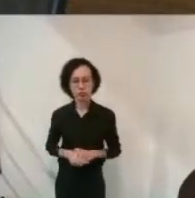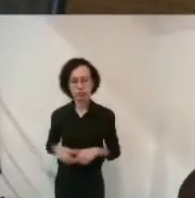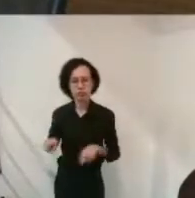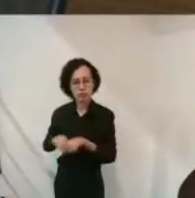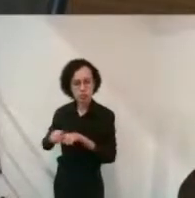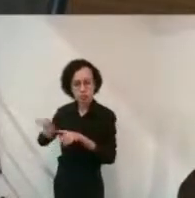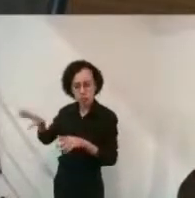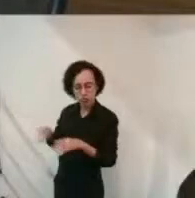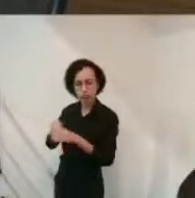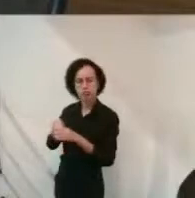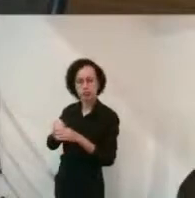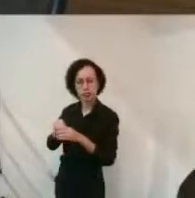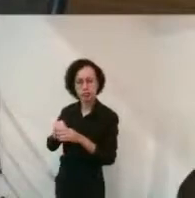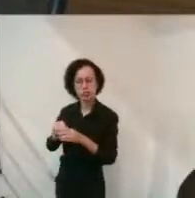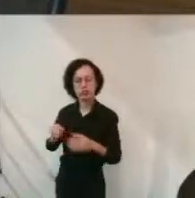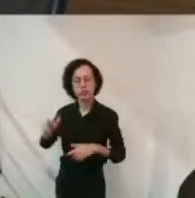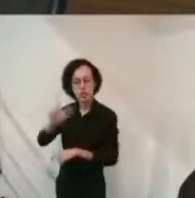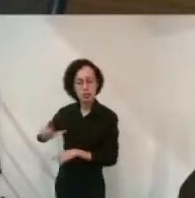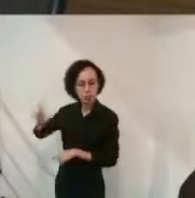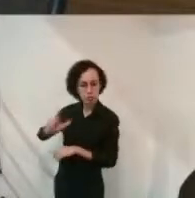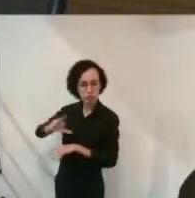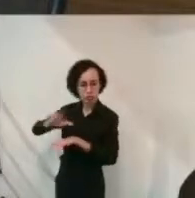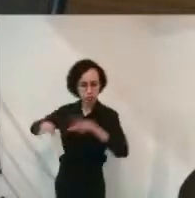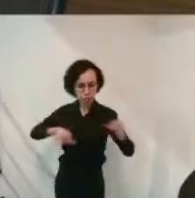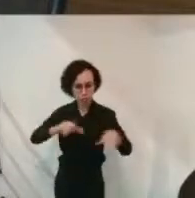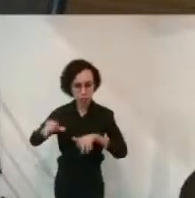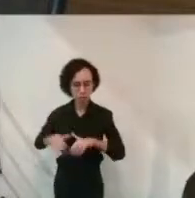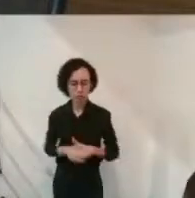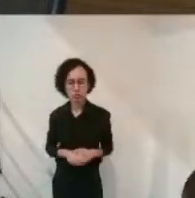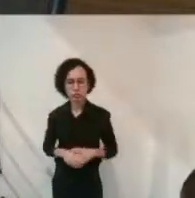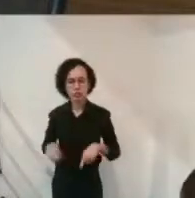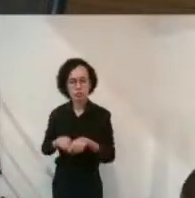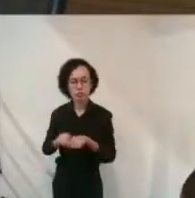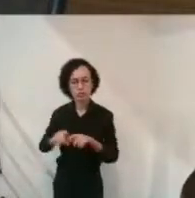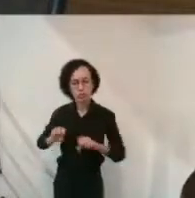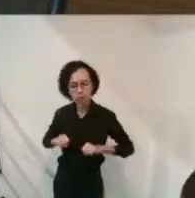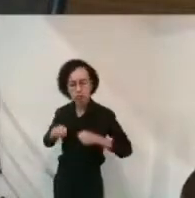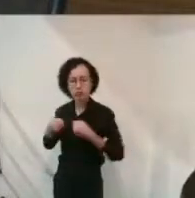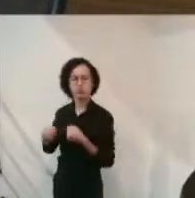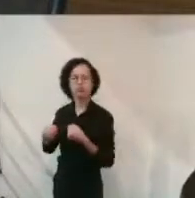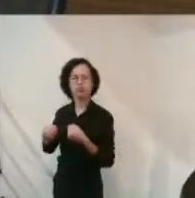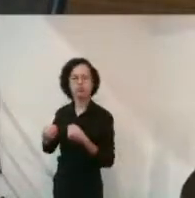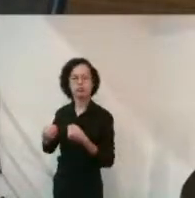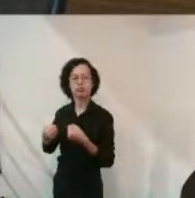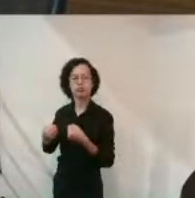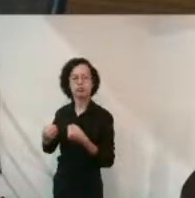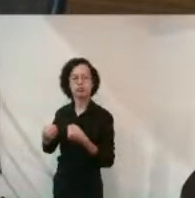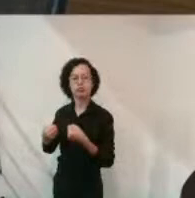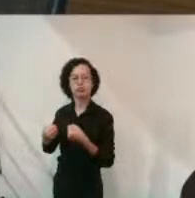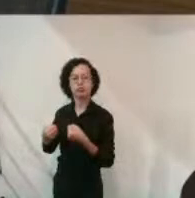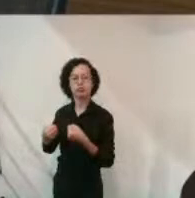logística reversa, 4, fortalecer a inclusão socioprodutiva das